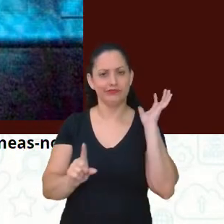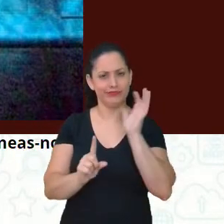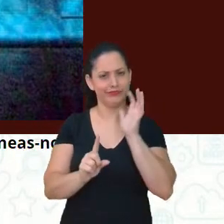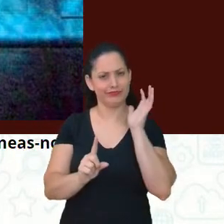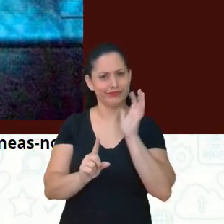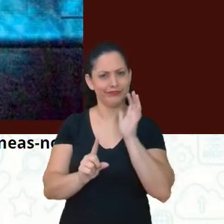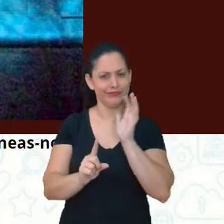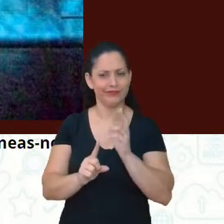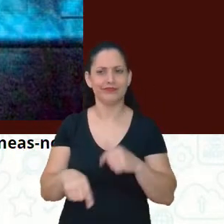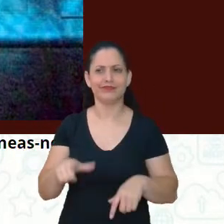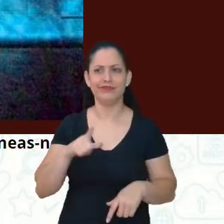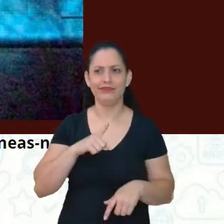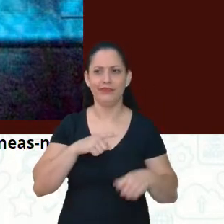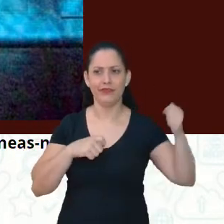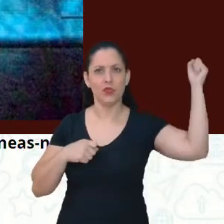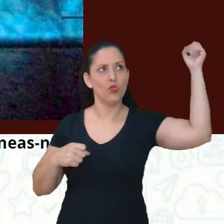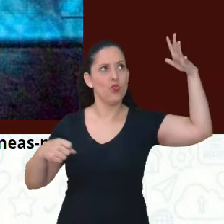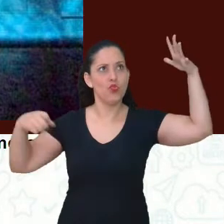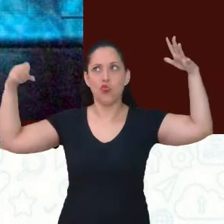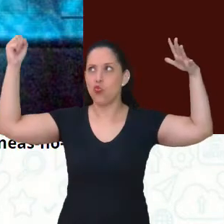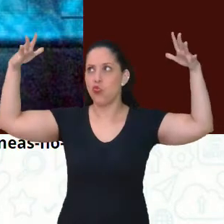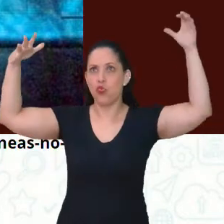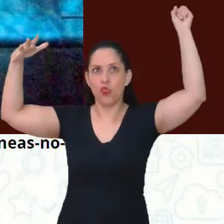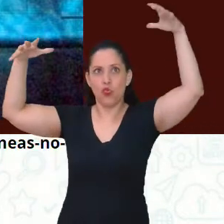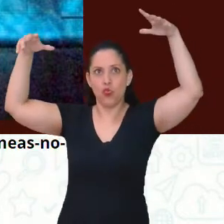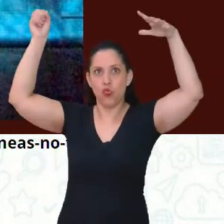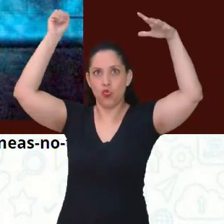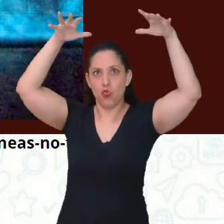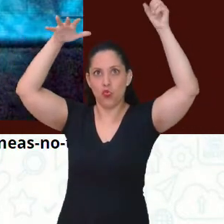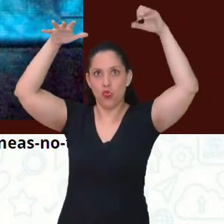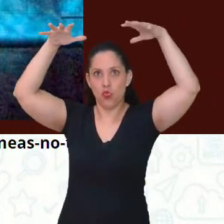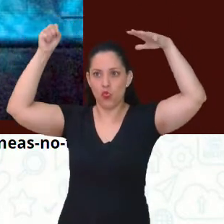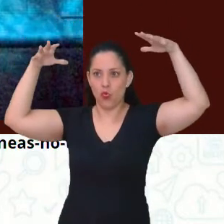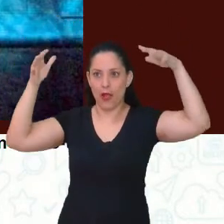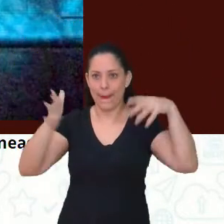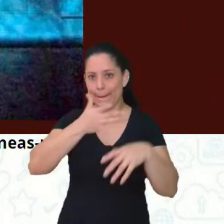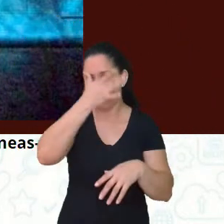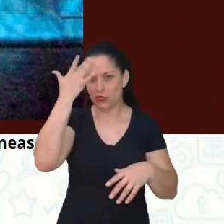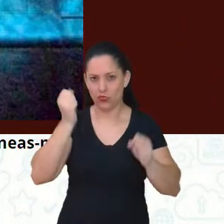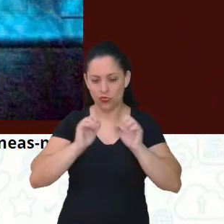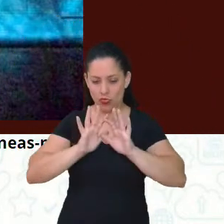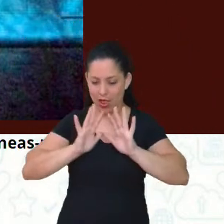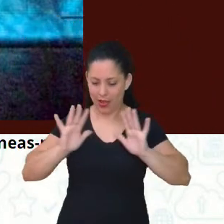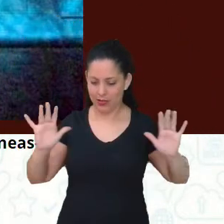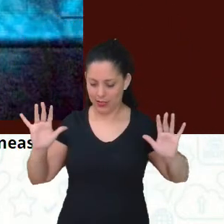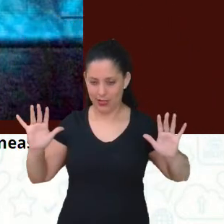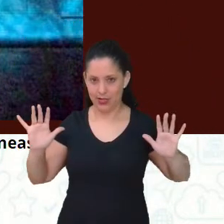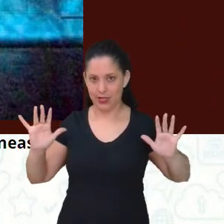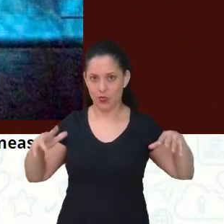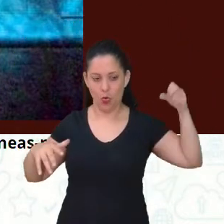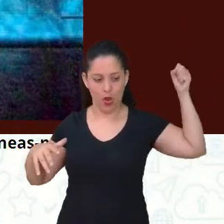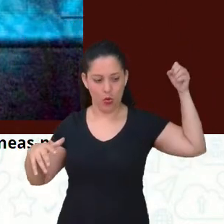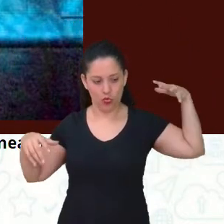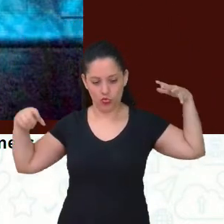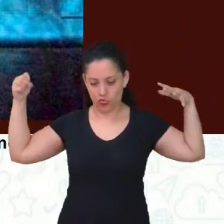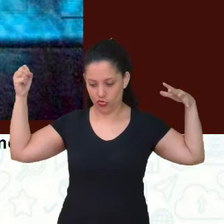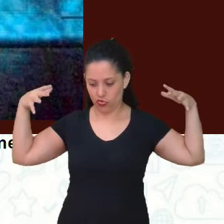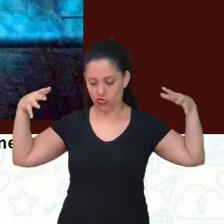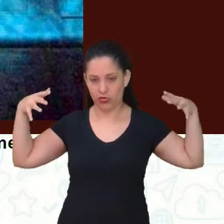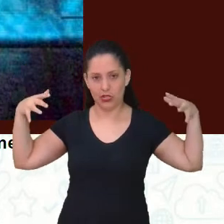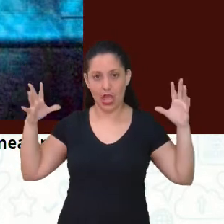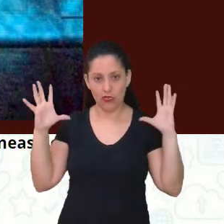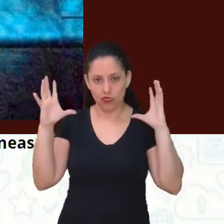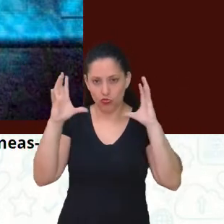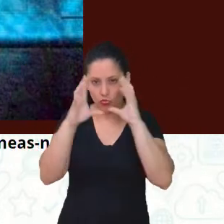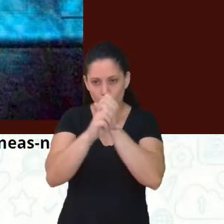a projeção de imagens, né? Vocês estão vendo os atores aqui com a luz, onde eles estão, tá só a silhueta